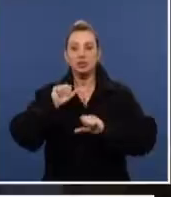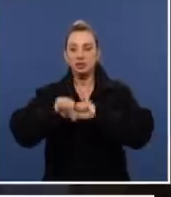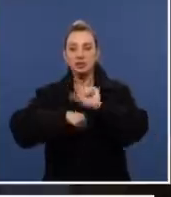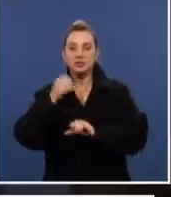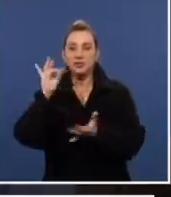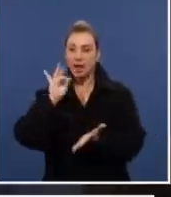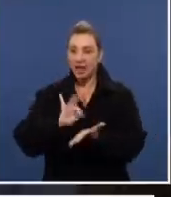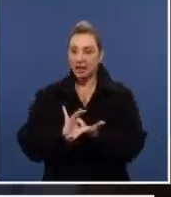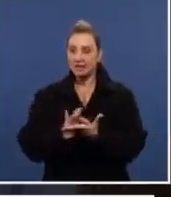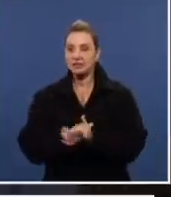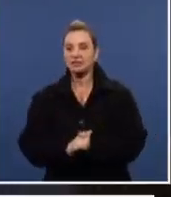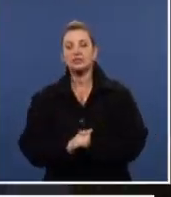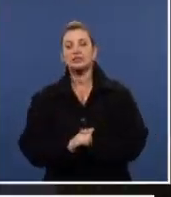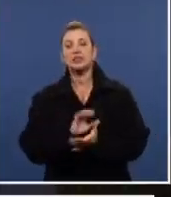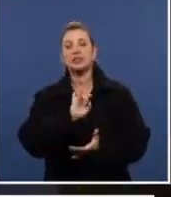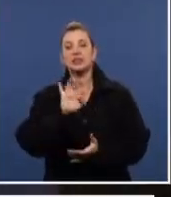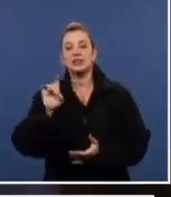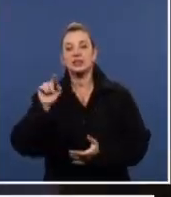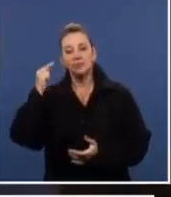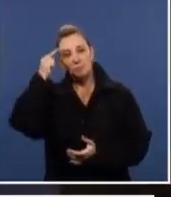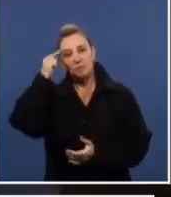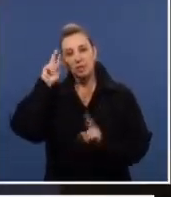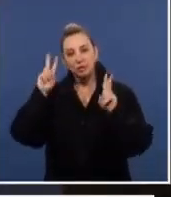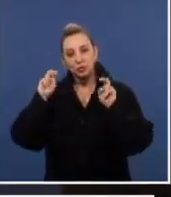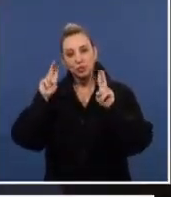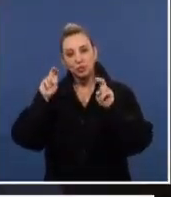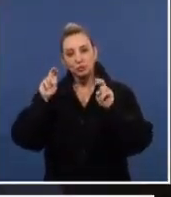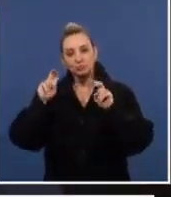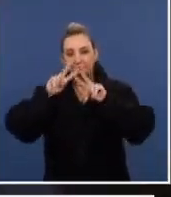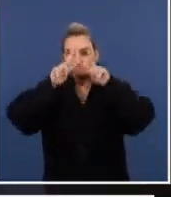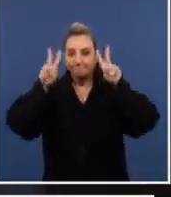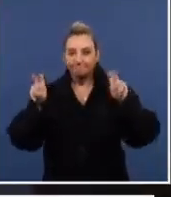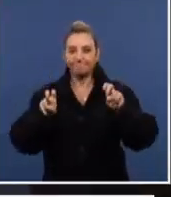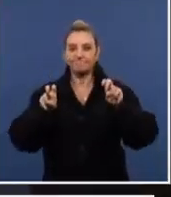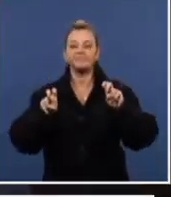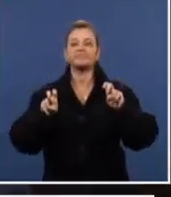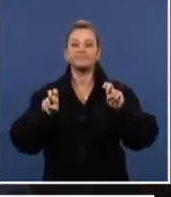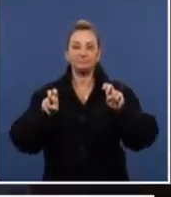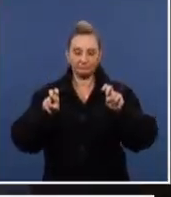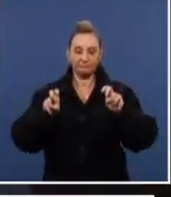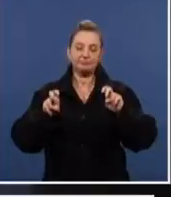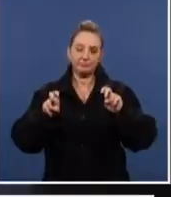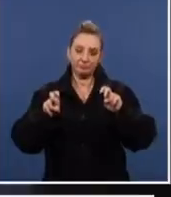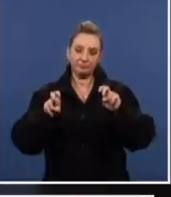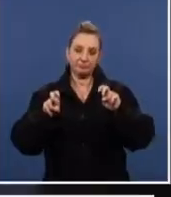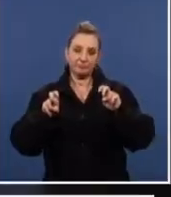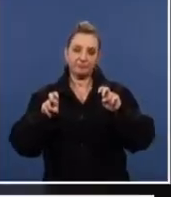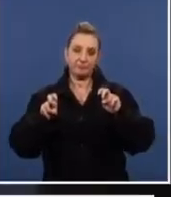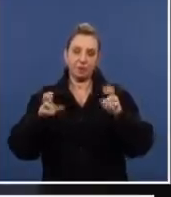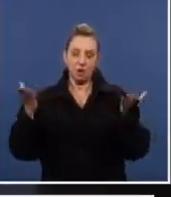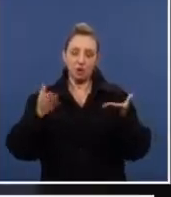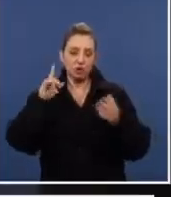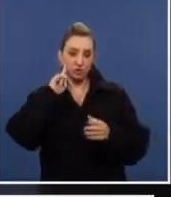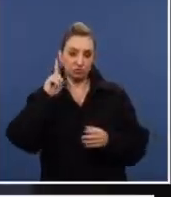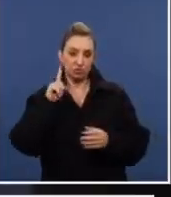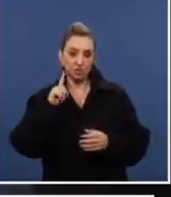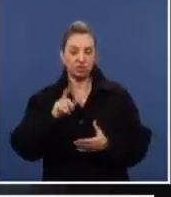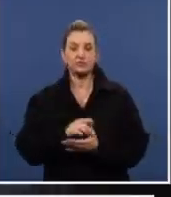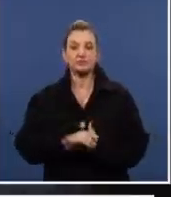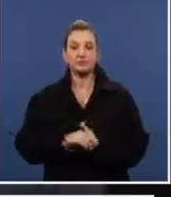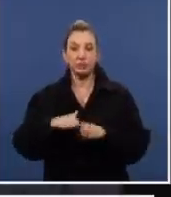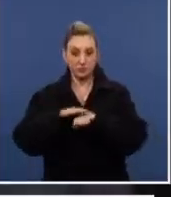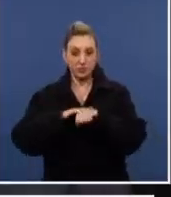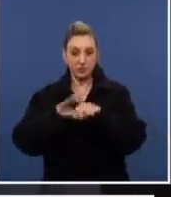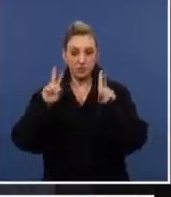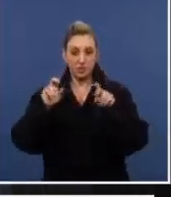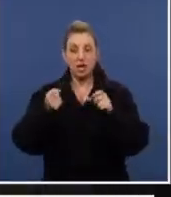realidade e colocar o que cada um está pensando sobre aqueles temas que acabaram vindo à baila no dia de hoje. Em